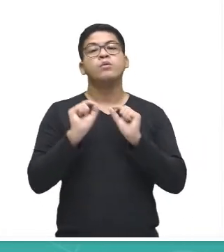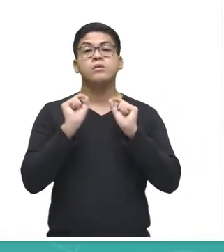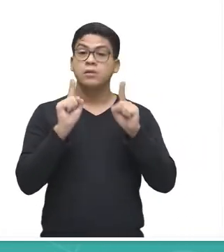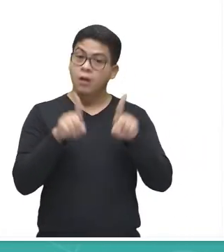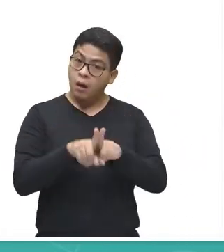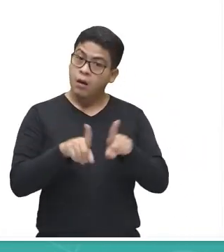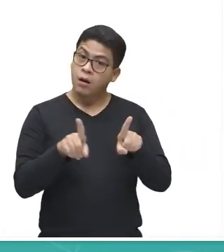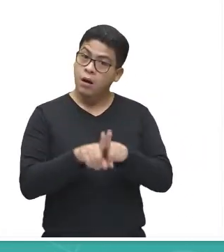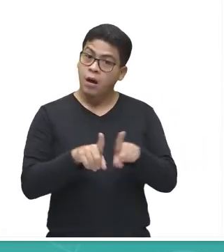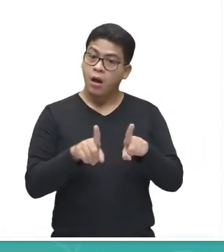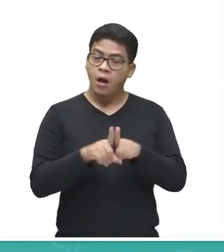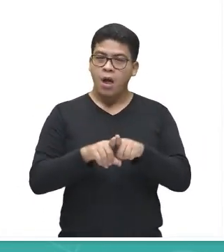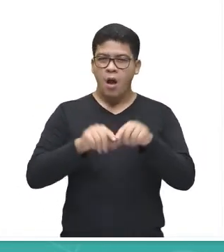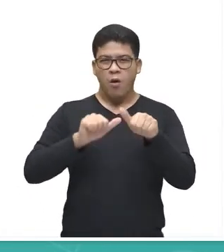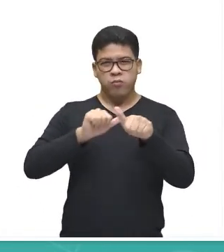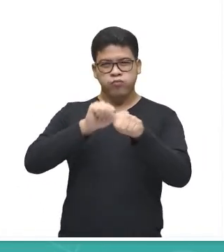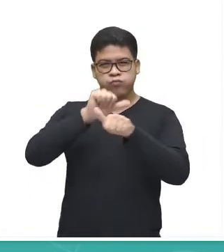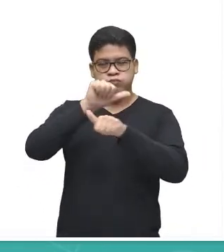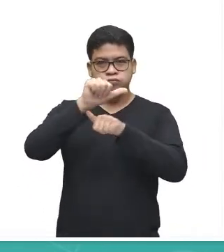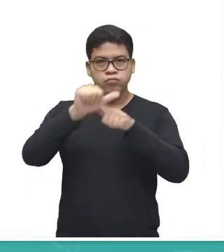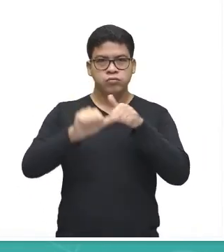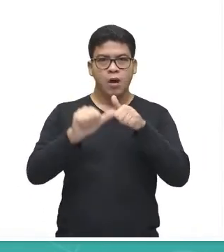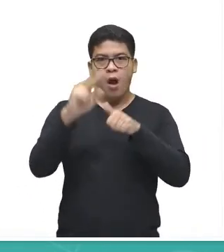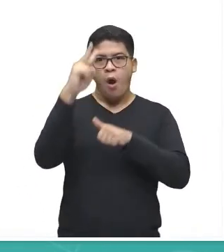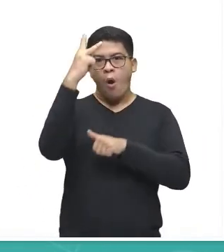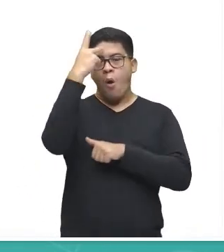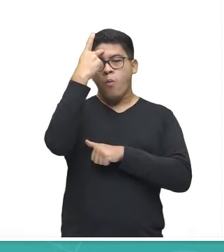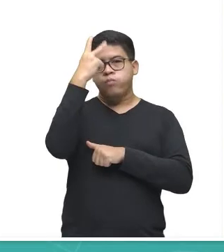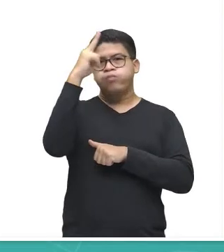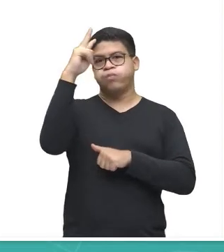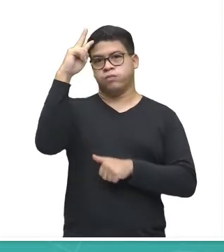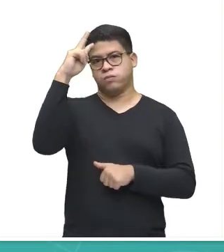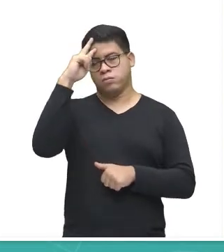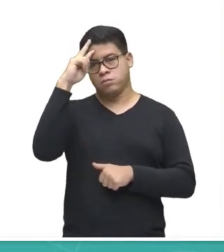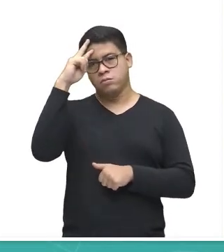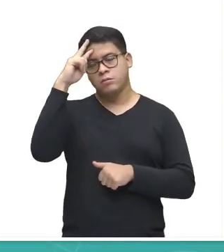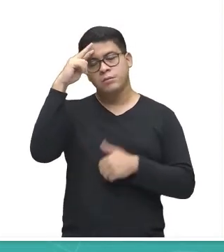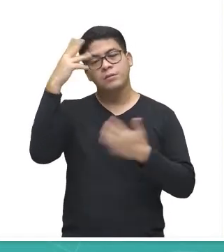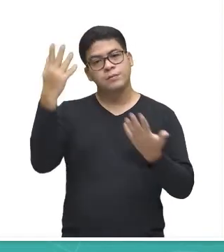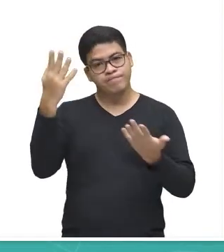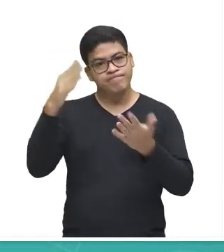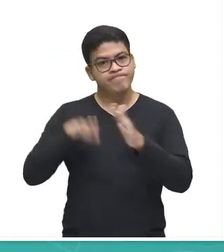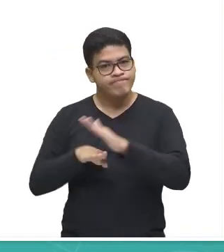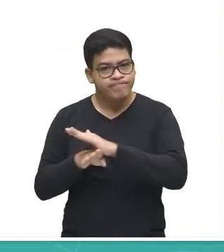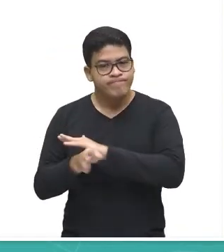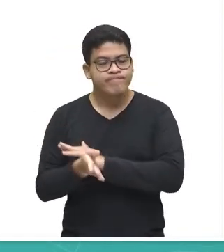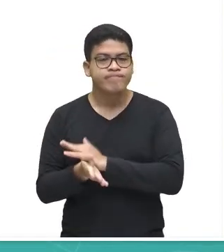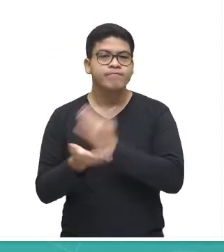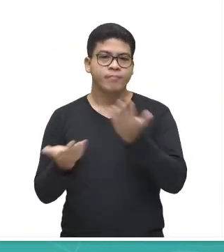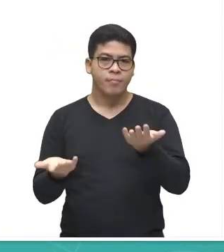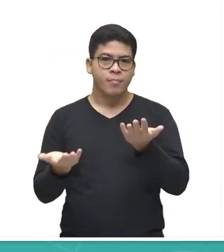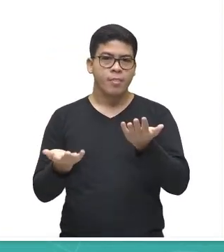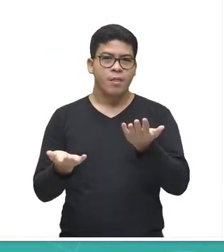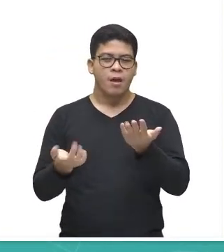Acontecem também transformações no comportamento, acontecem também mudanças mentais.